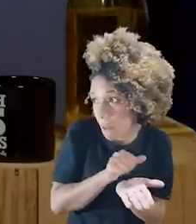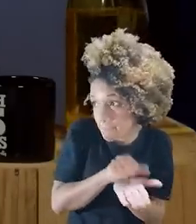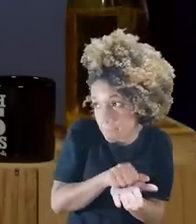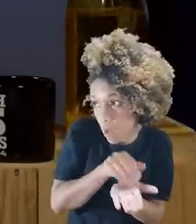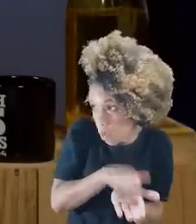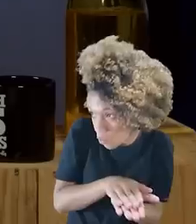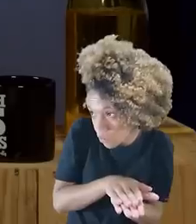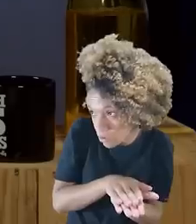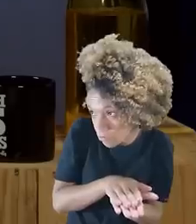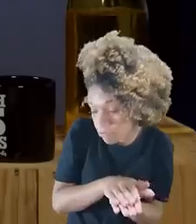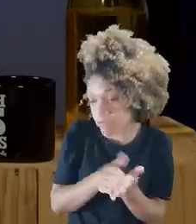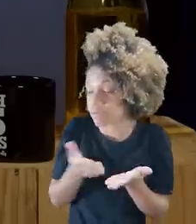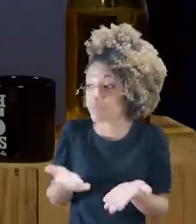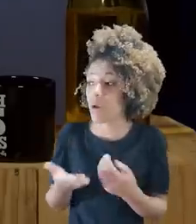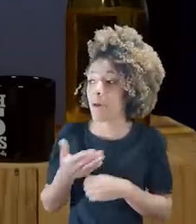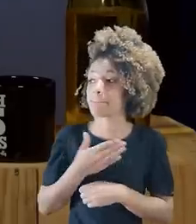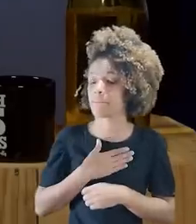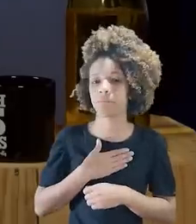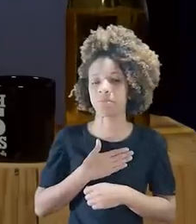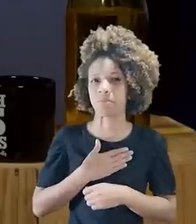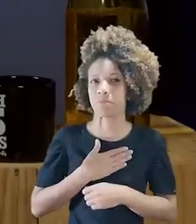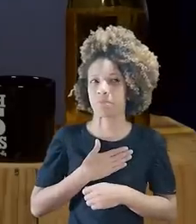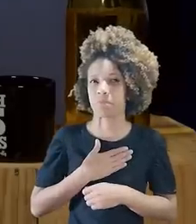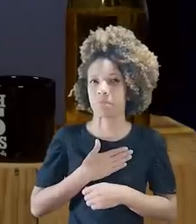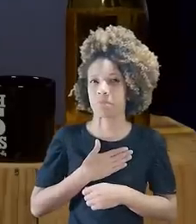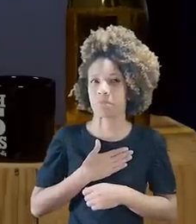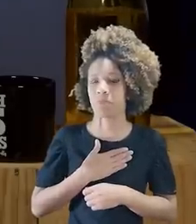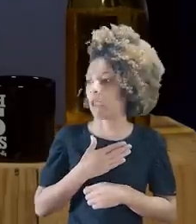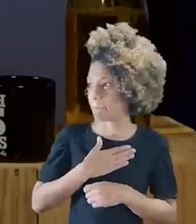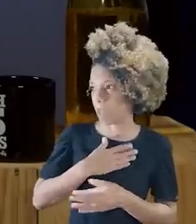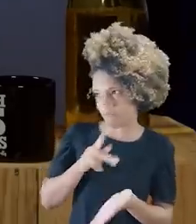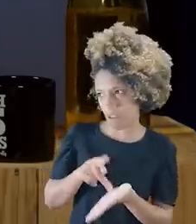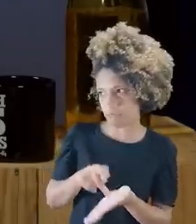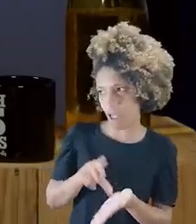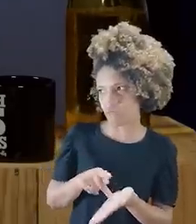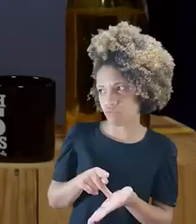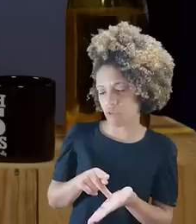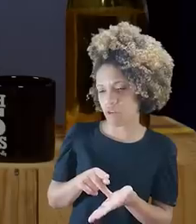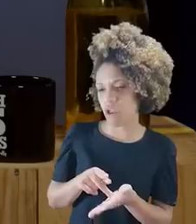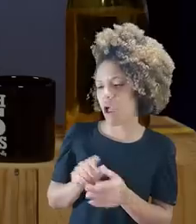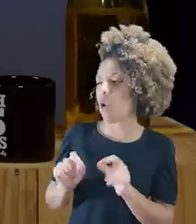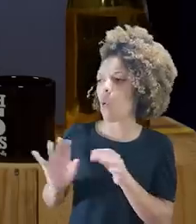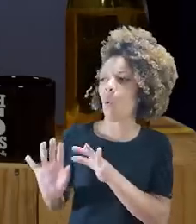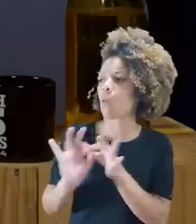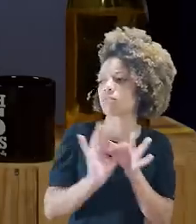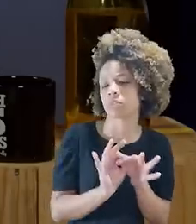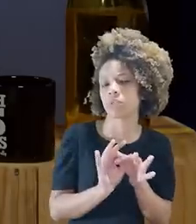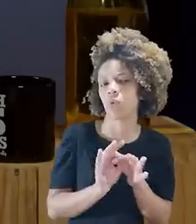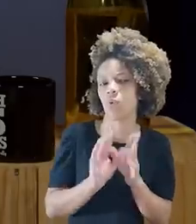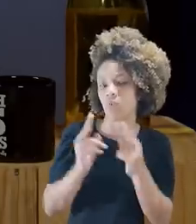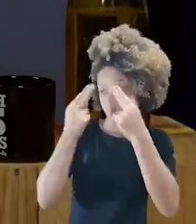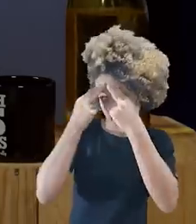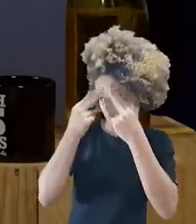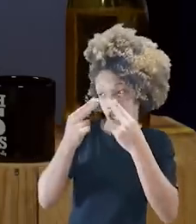né então assim a minha eh a minha verdade é uma coisa que também tem a ver gente né com o transtorno com